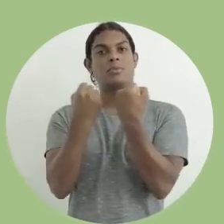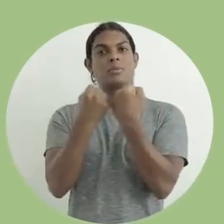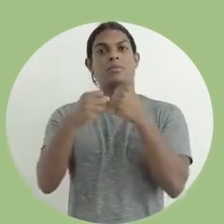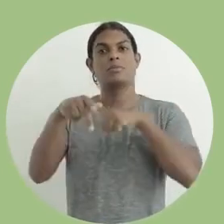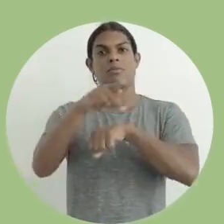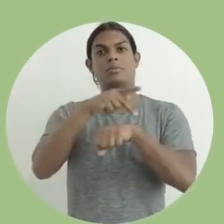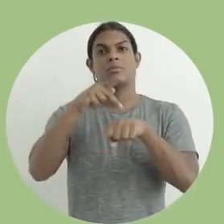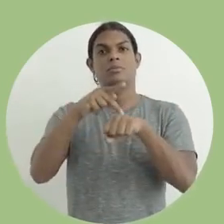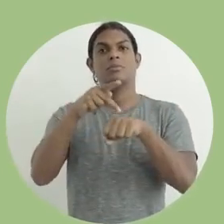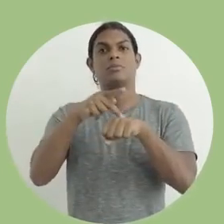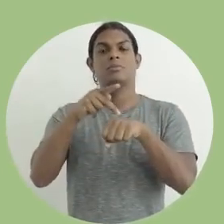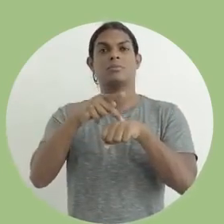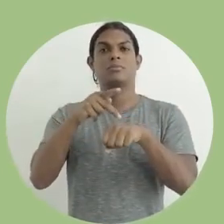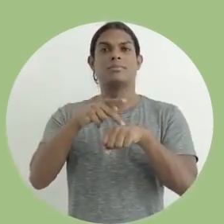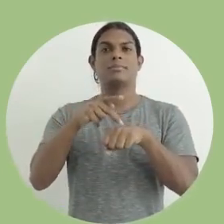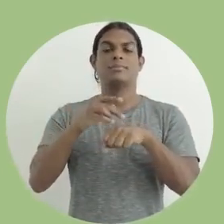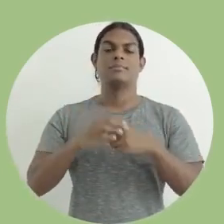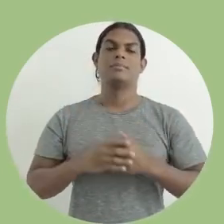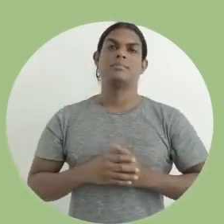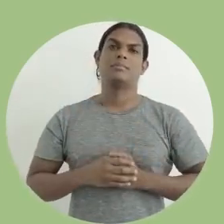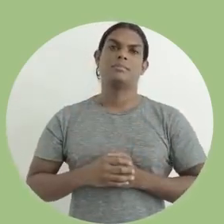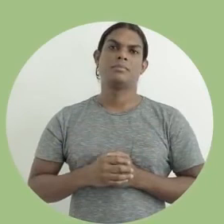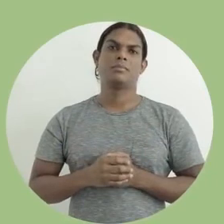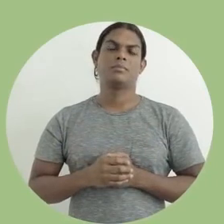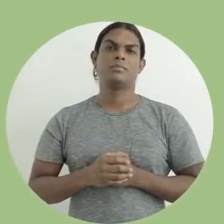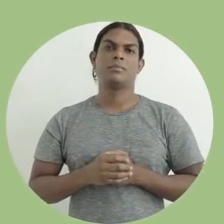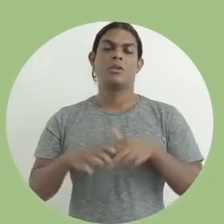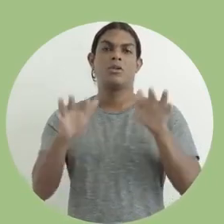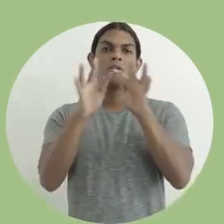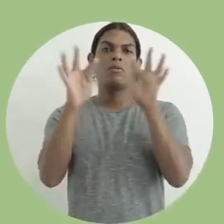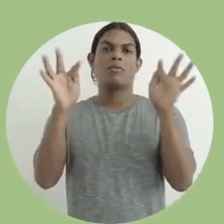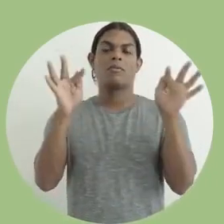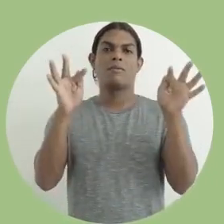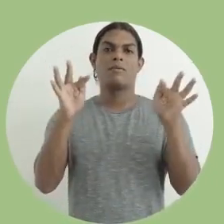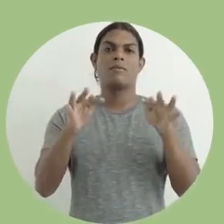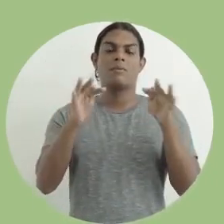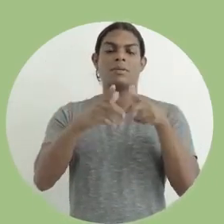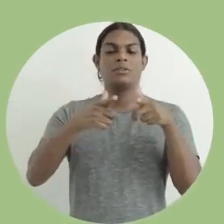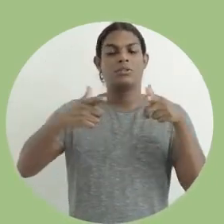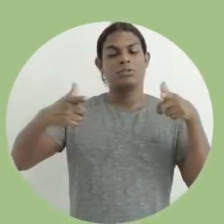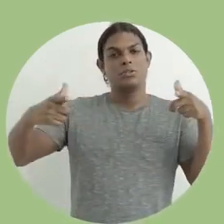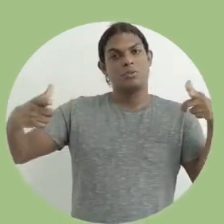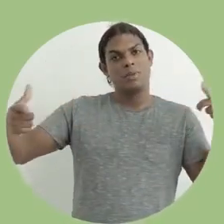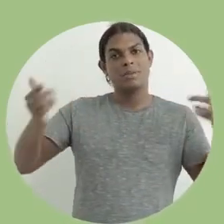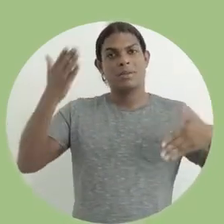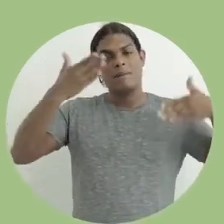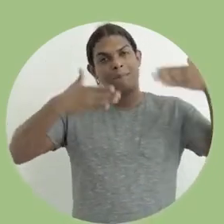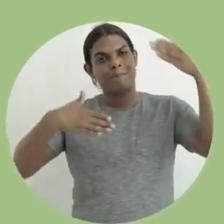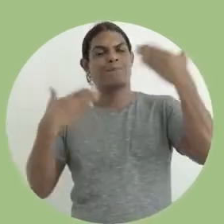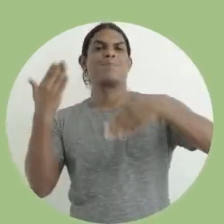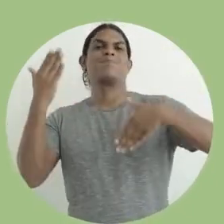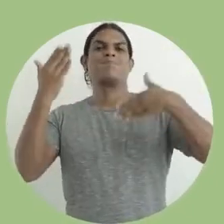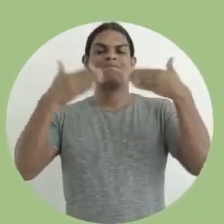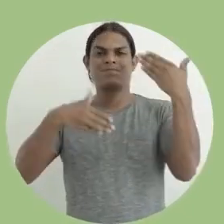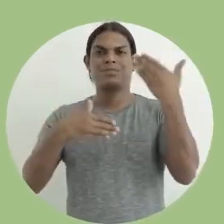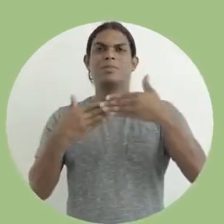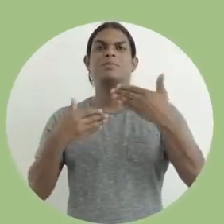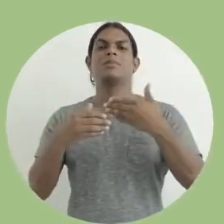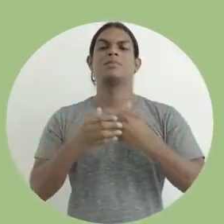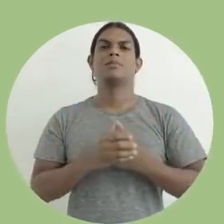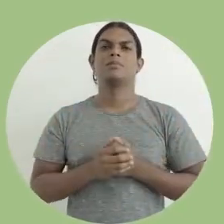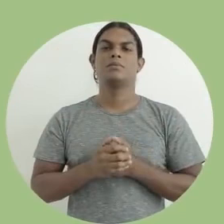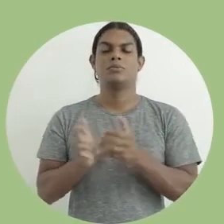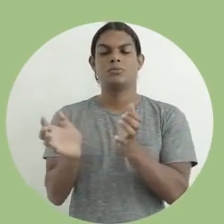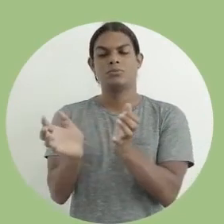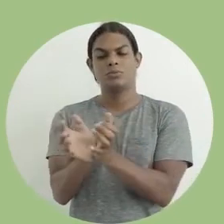se articulem buscando formas de aumentar sua participação nos rumos econômicos do planeta, bem como uma maior